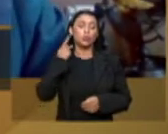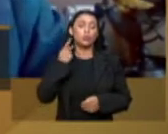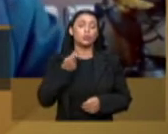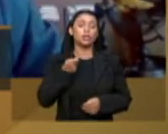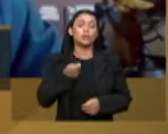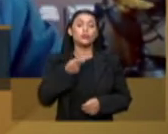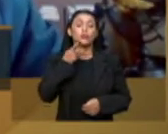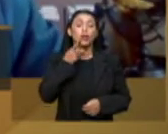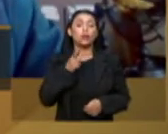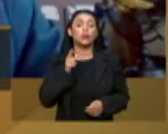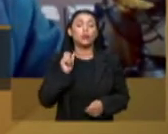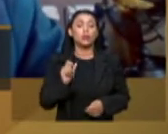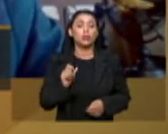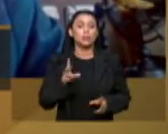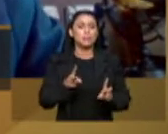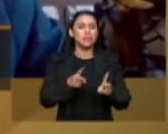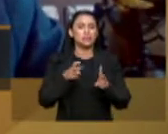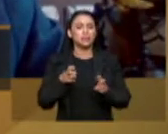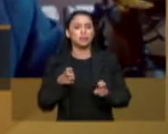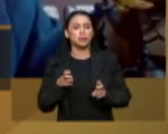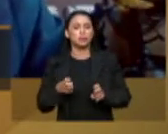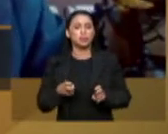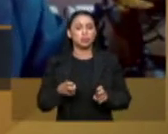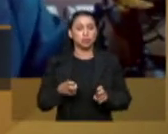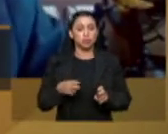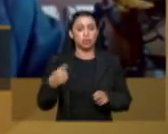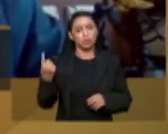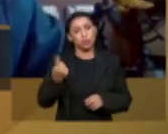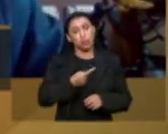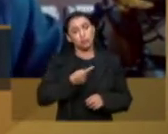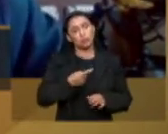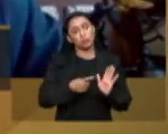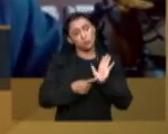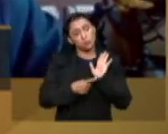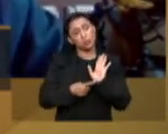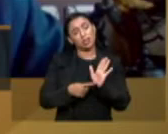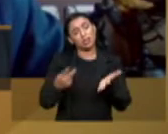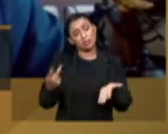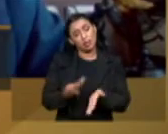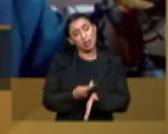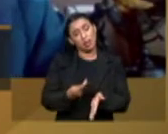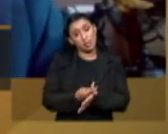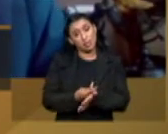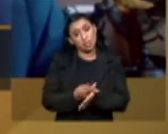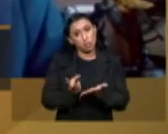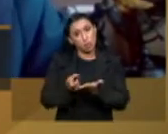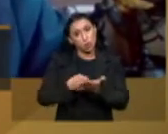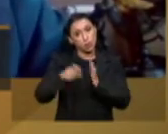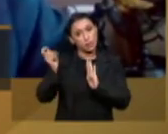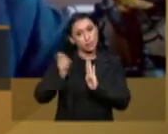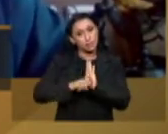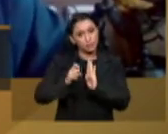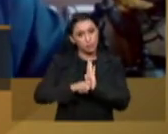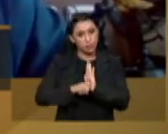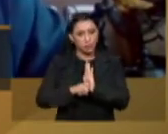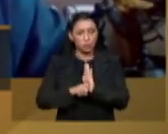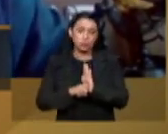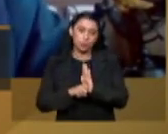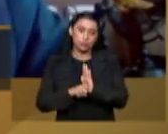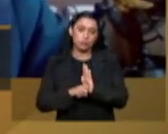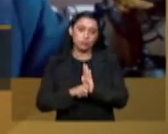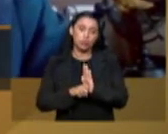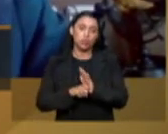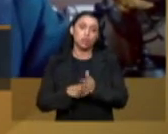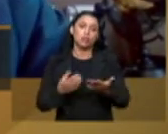a percepção, e na nossa visão mostraremos que equivocada, de que o fisco, e aliás, o que não é de costume